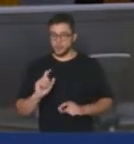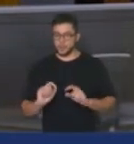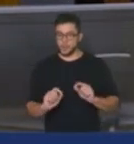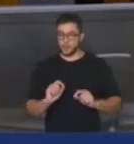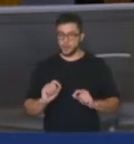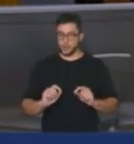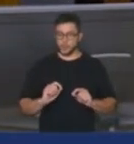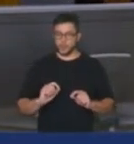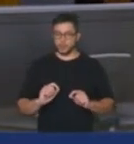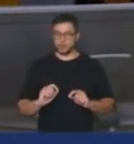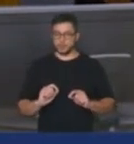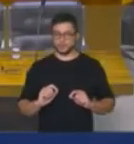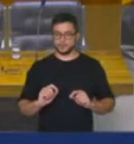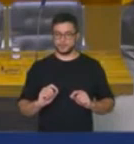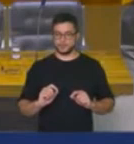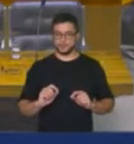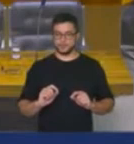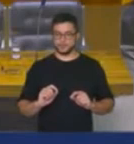prazer,